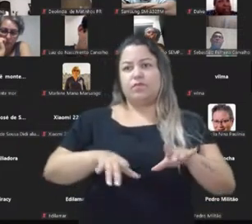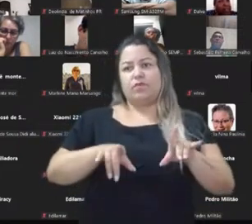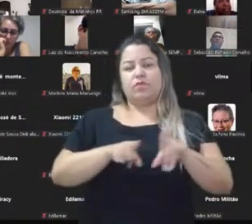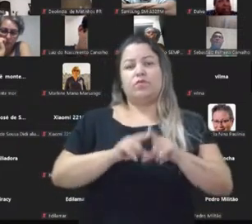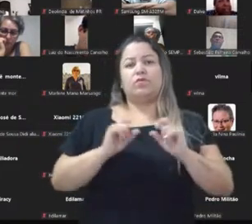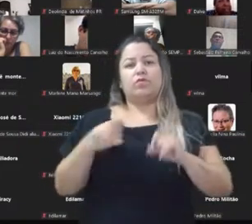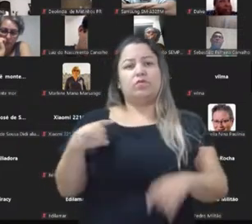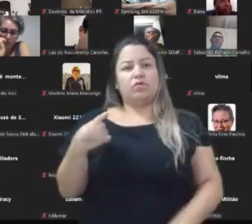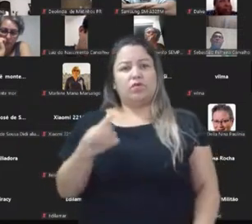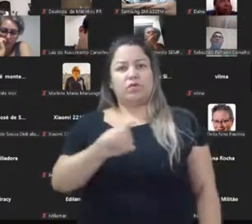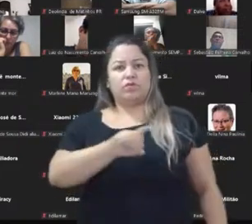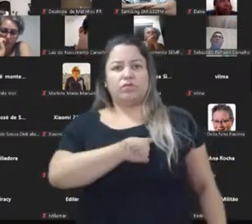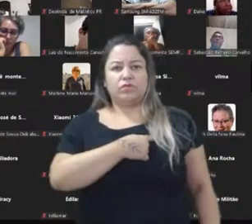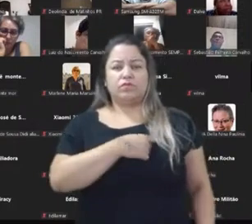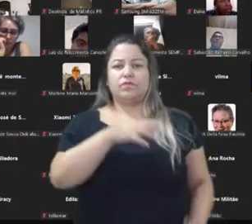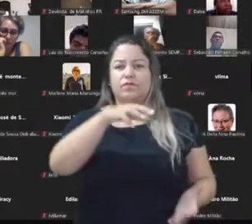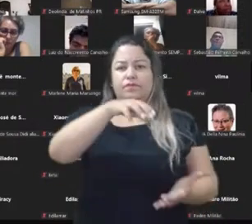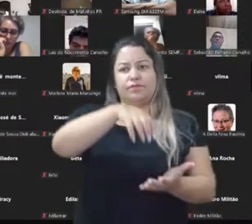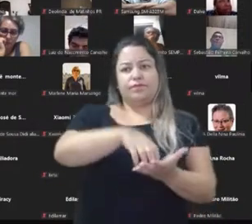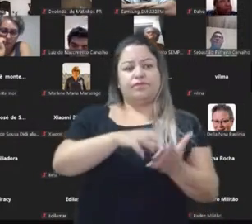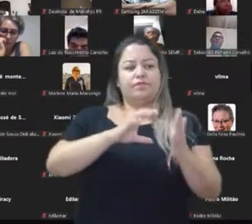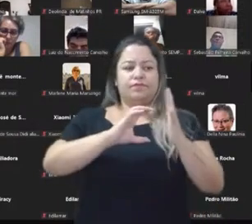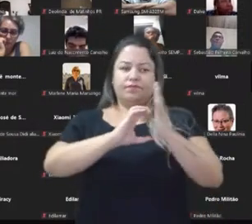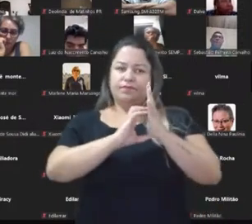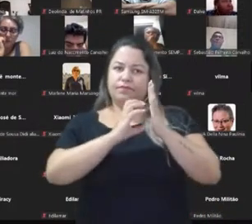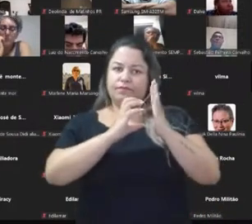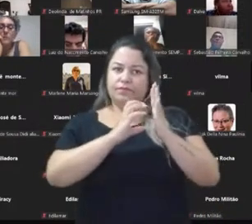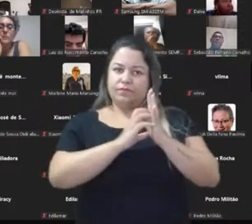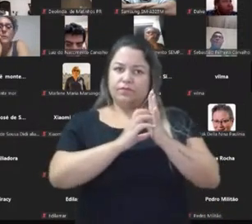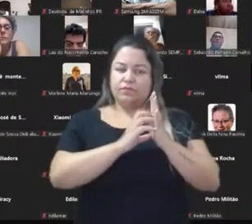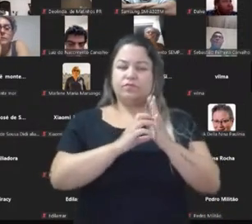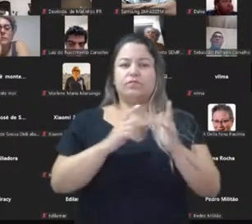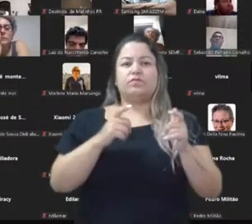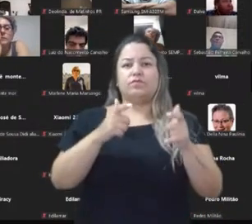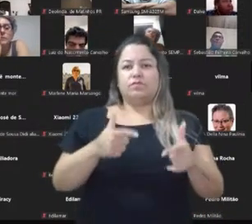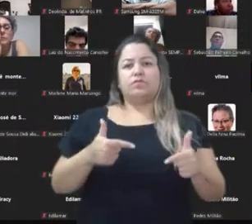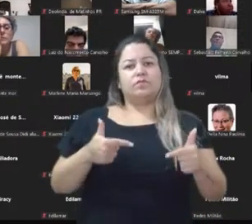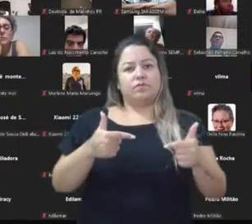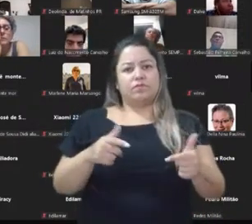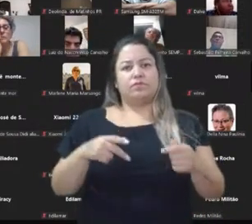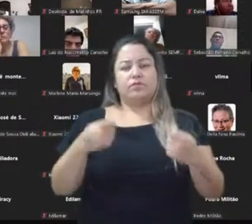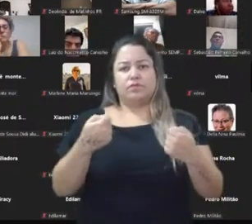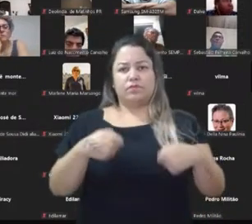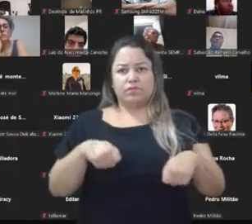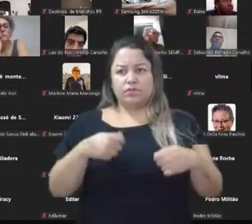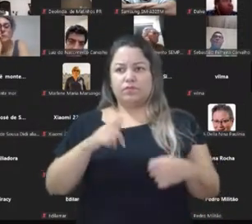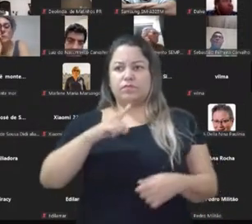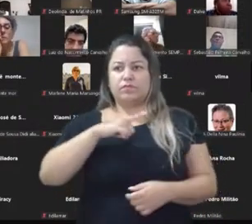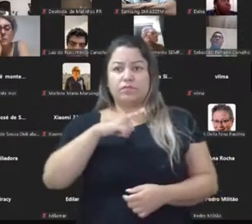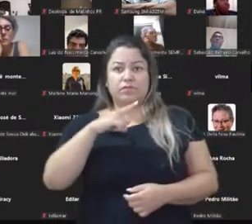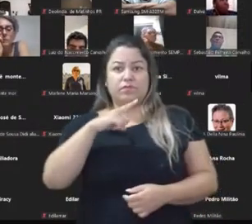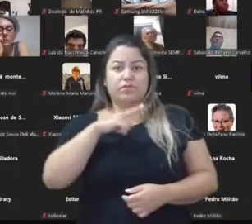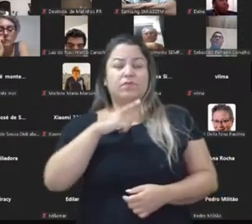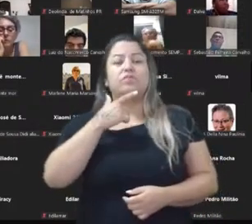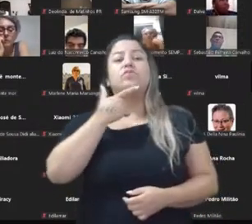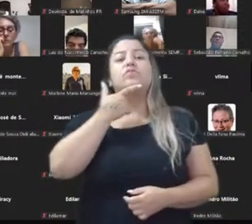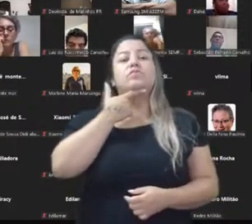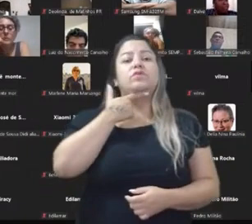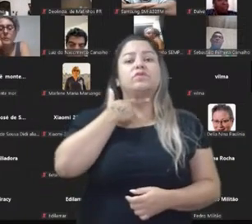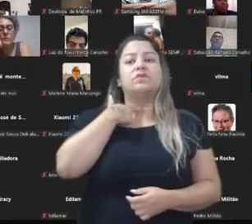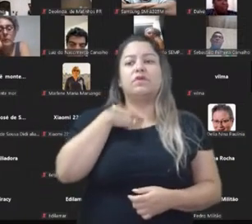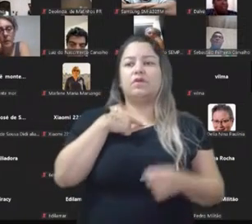os nossos órgãos com o partido né com onde a gente milita precisa ter essa vontade e essa vontade precisa ser